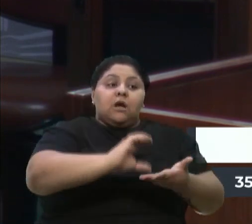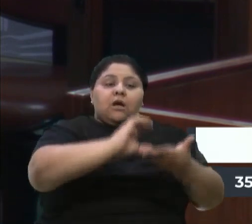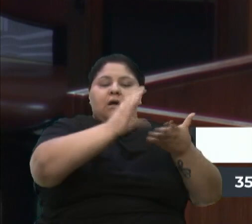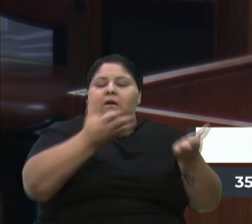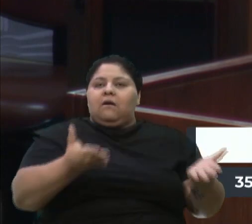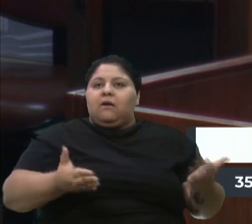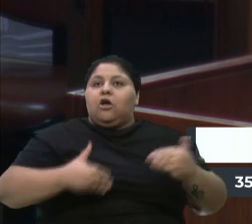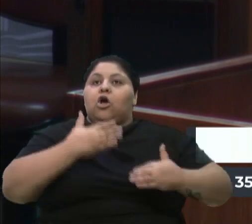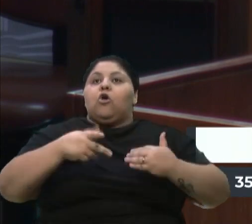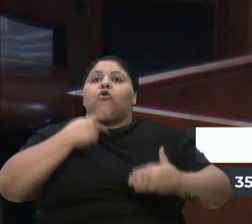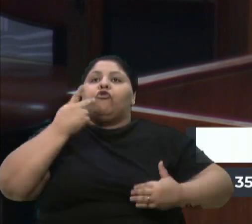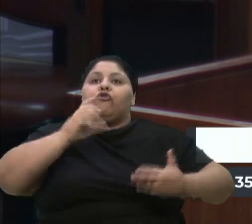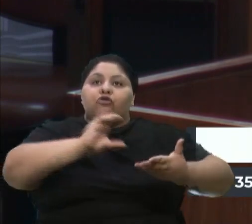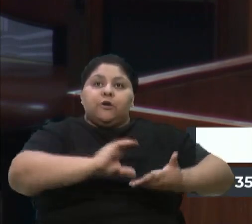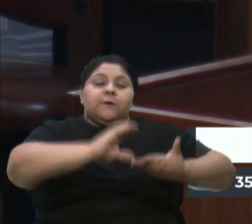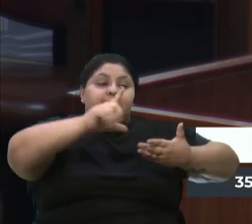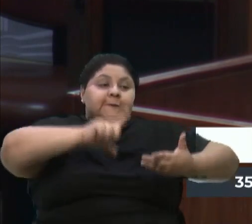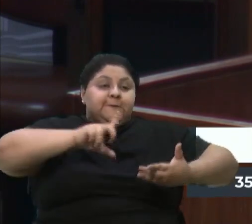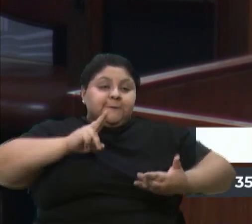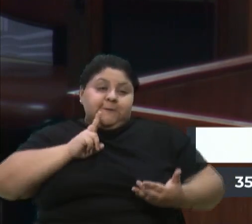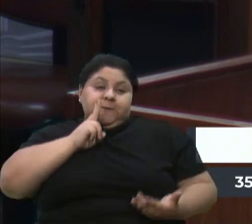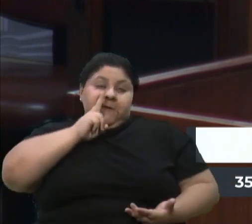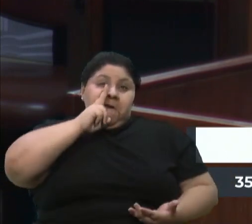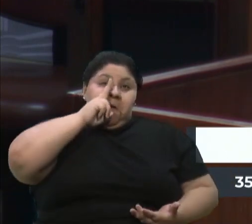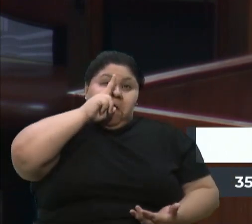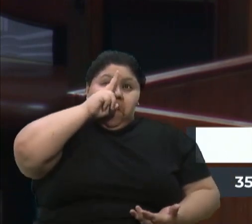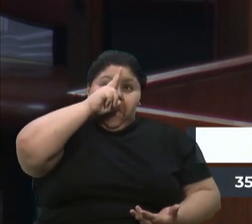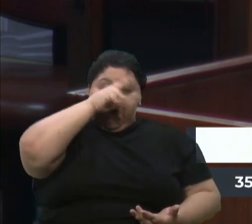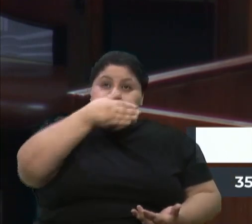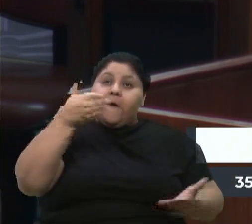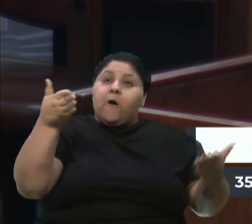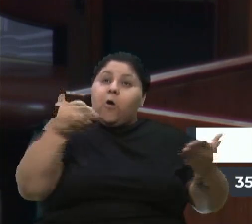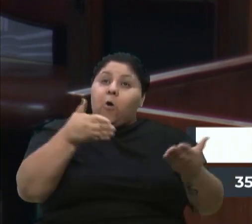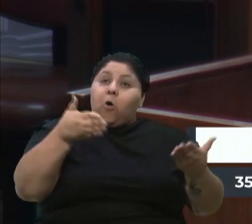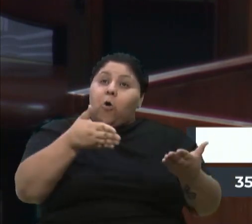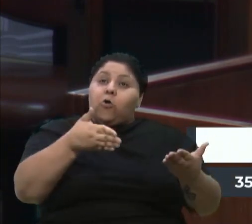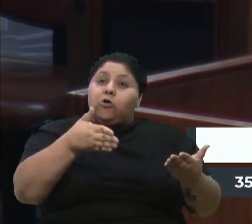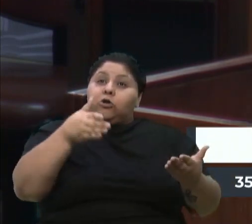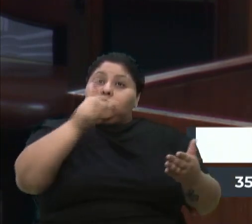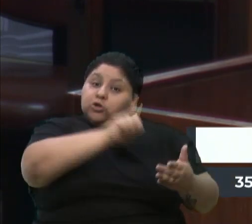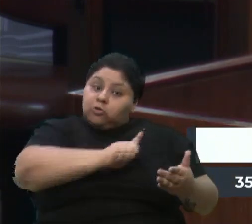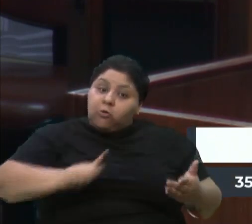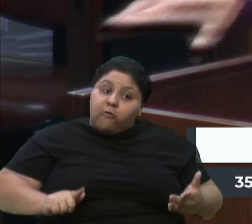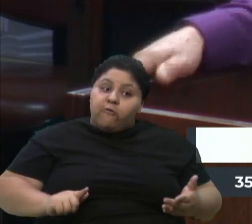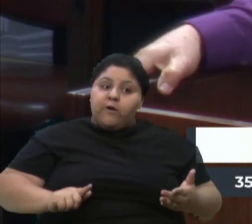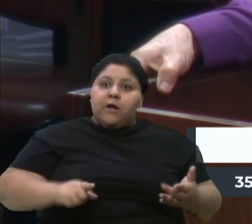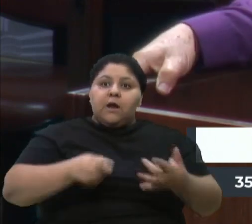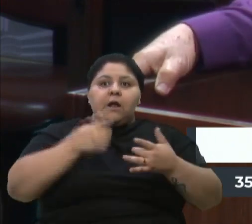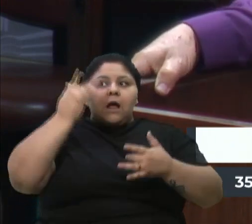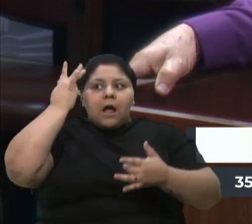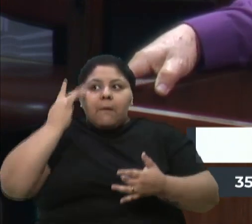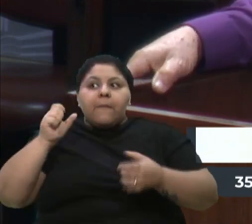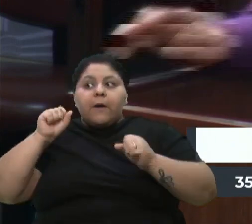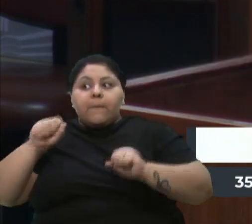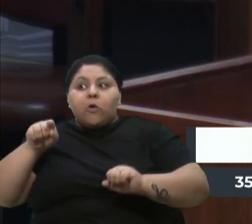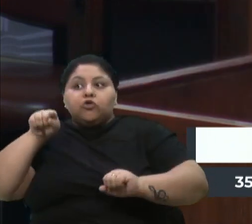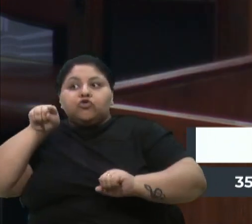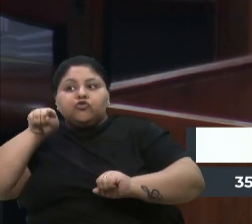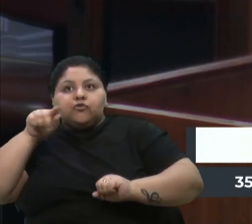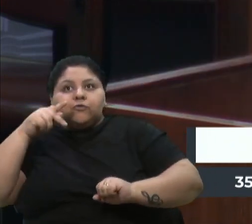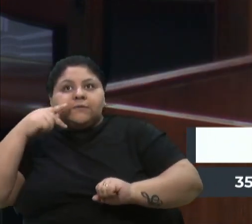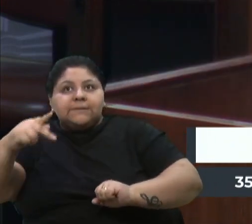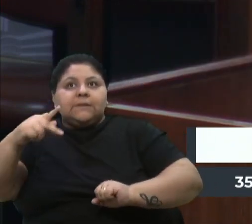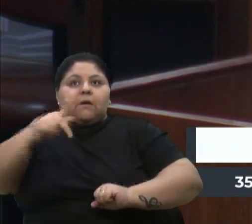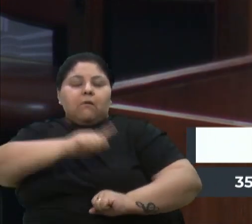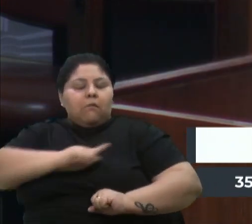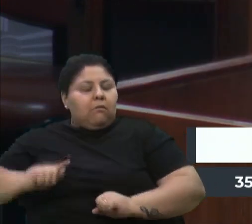que o Conselho tem força, hoje o Conselho que está ali é desse governo. Amanhã pode ser dos seus o Conselho. Então, ora